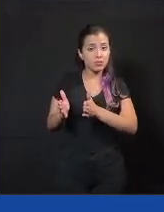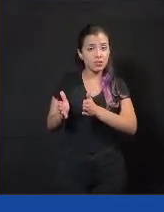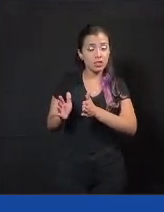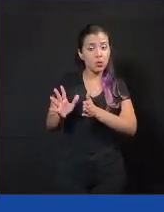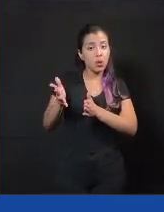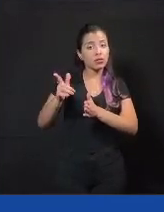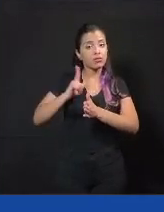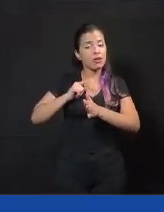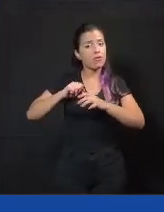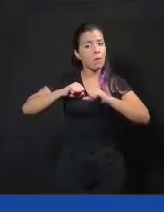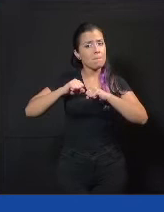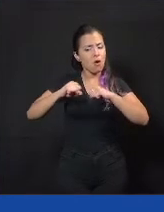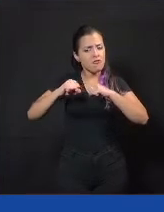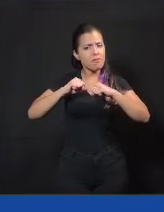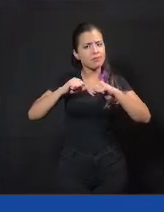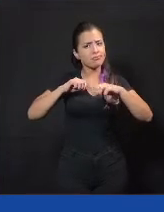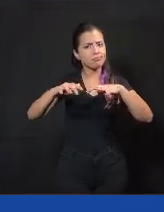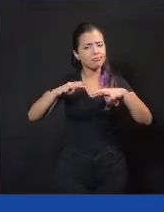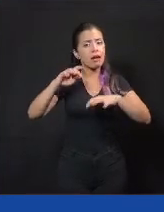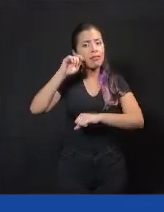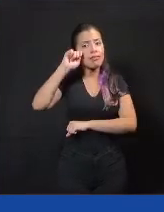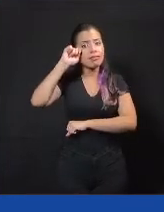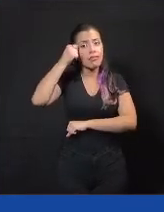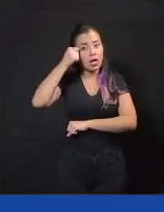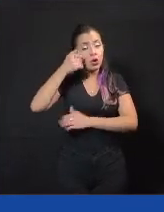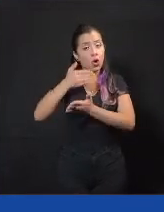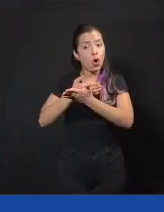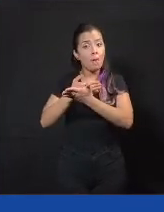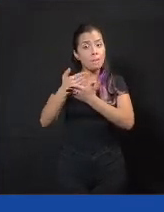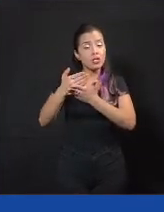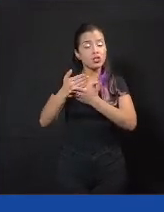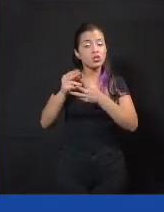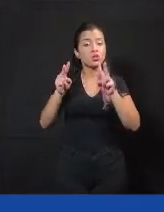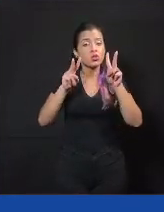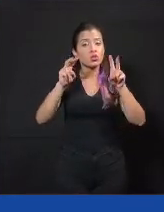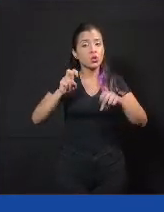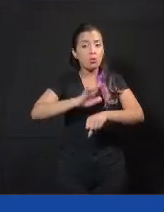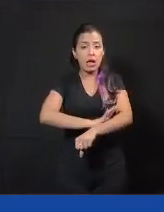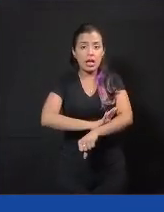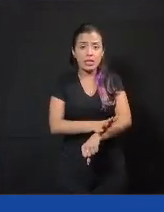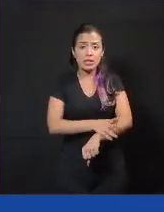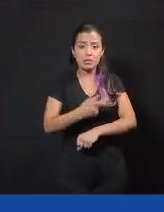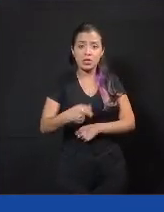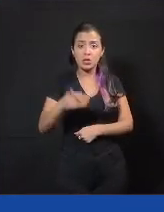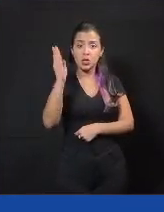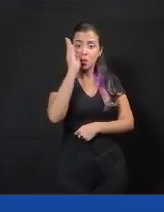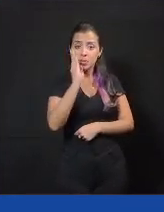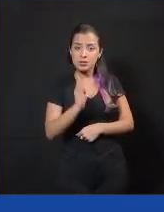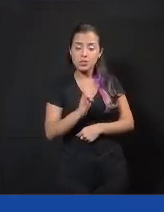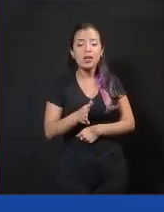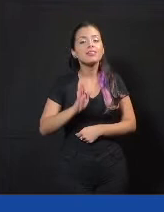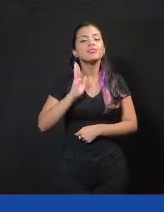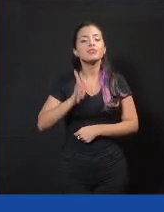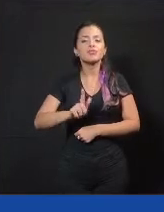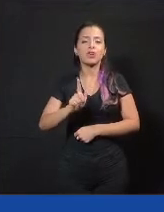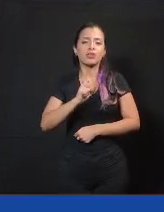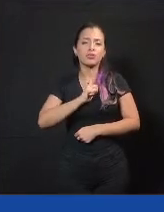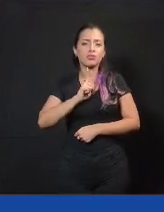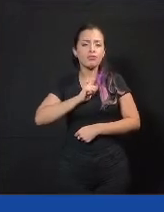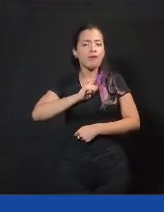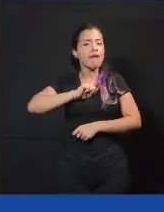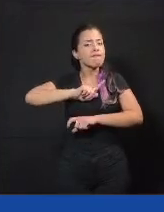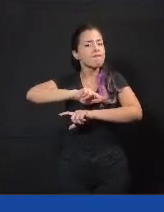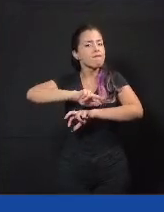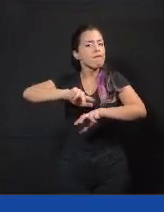movimento negro começou a pautar o debate sobre o racismo no Brasil, já se tinha, né, várias medidas